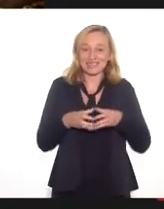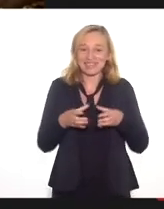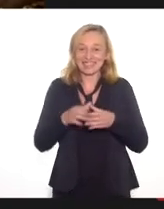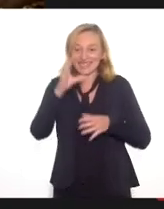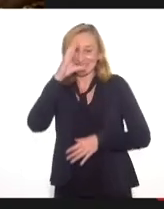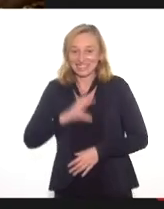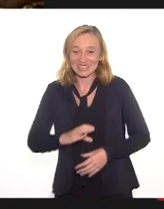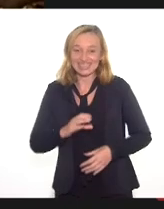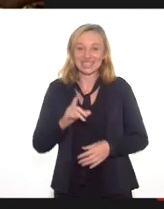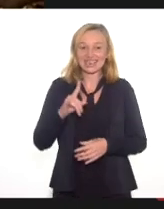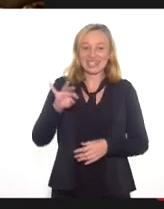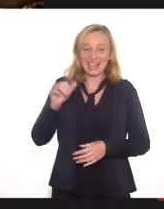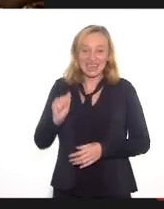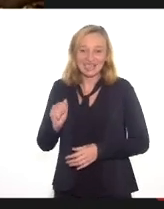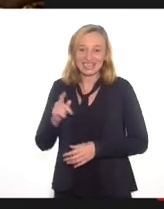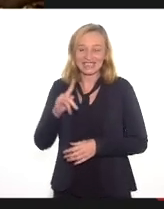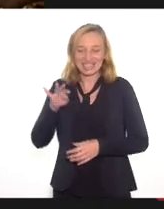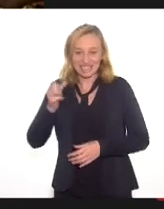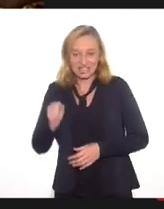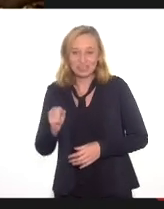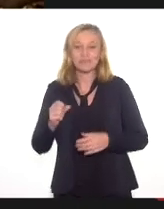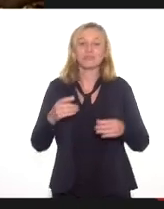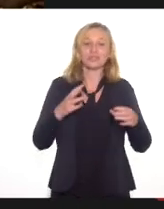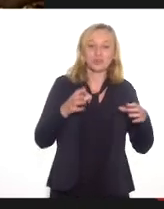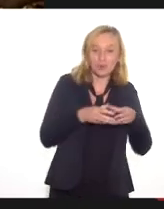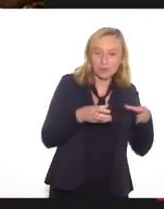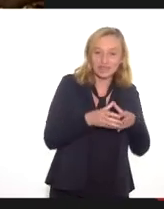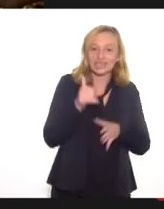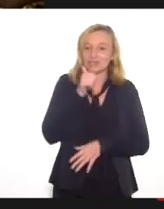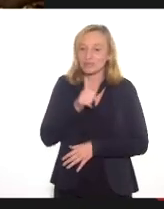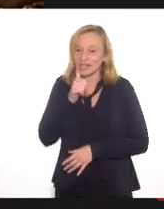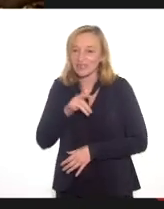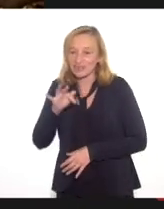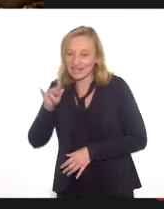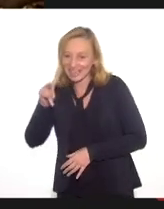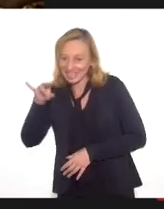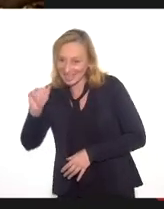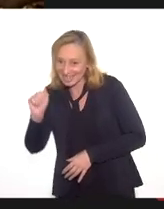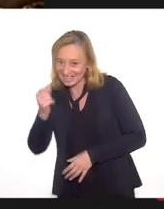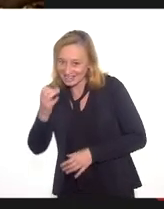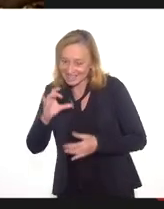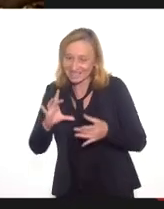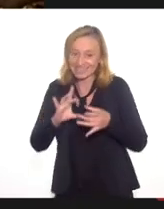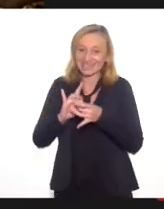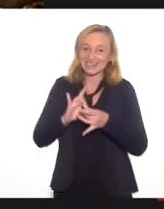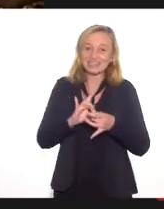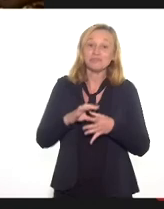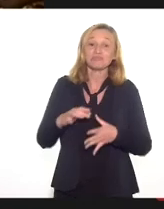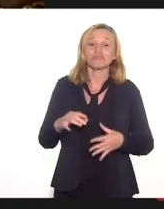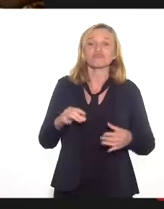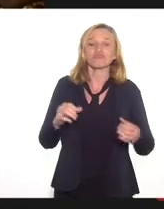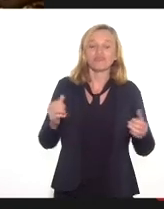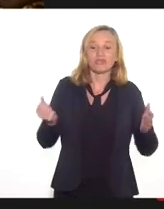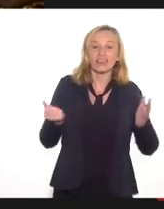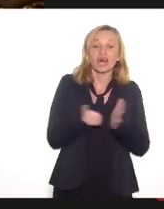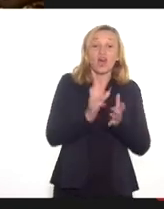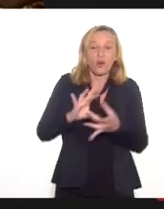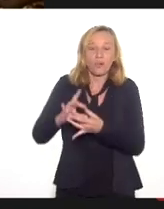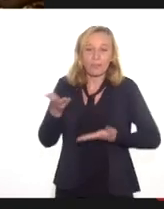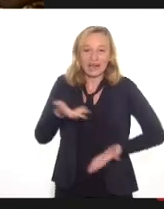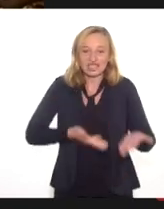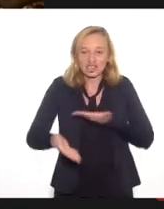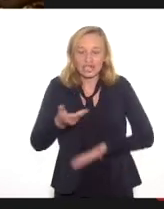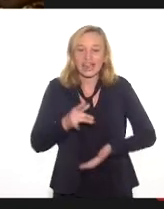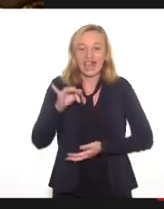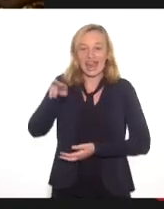Carla Christian Comitê de Mulheres da Vila Aliança Associação Compartilhar Comitê